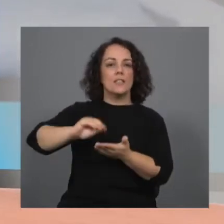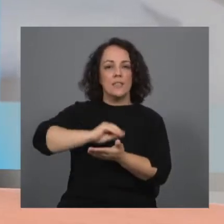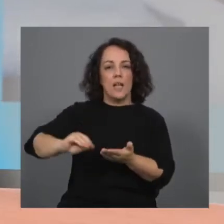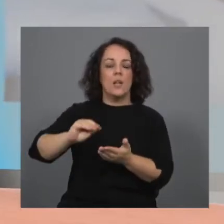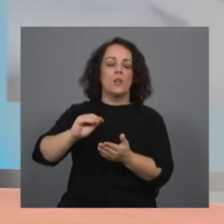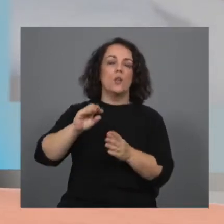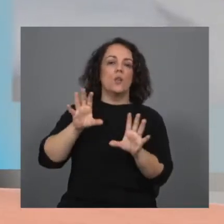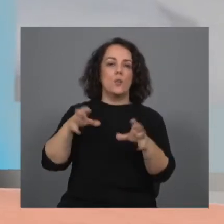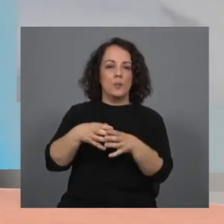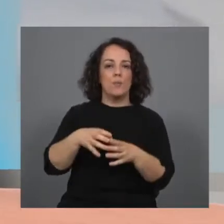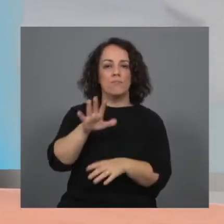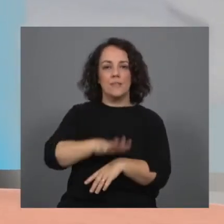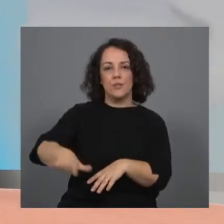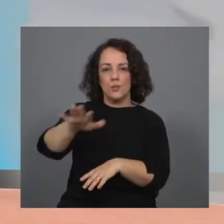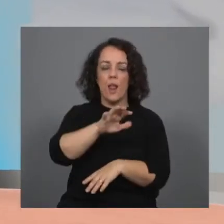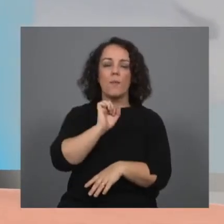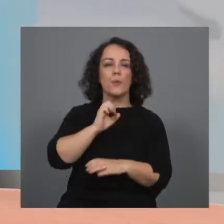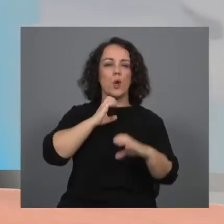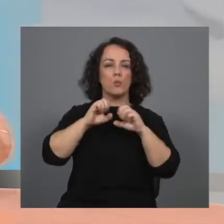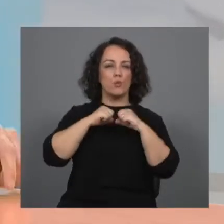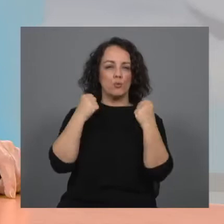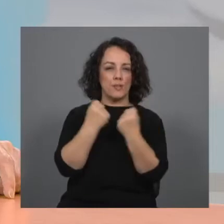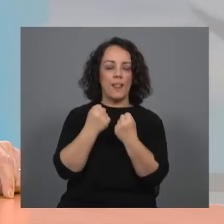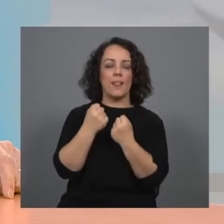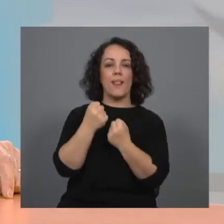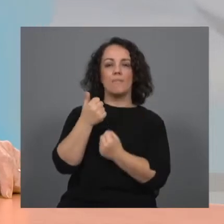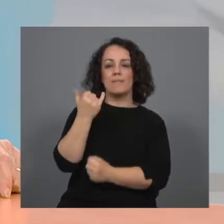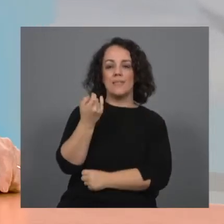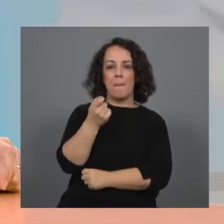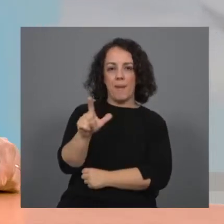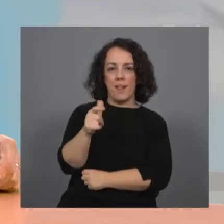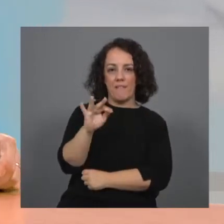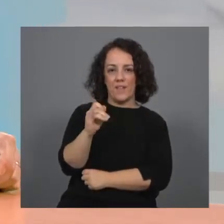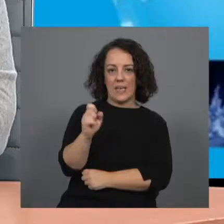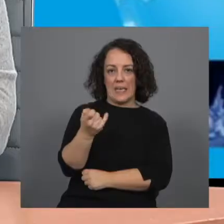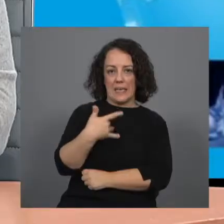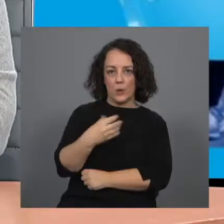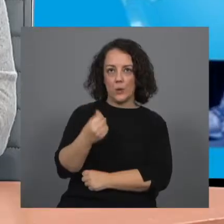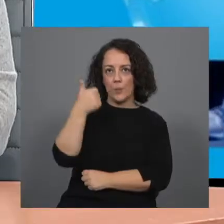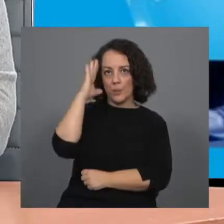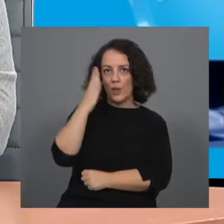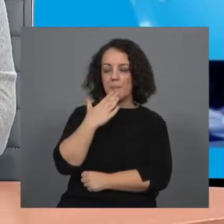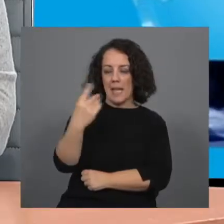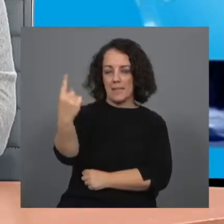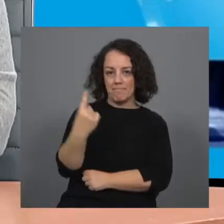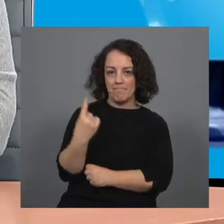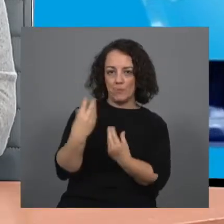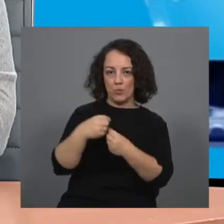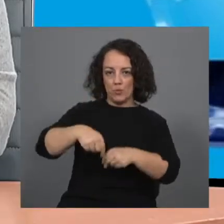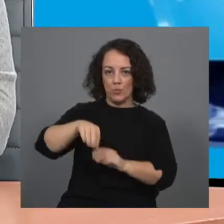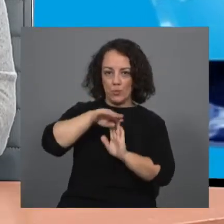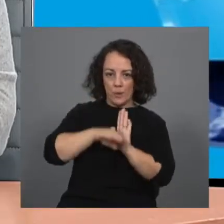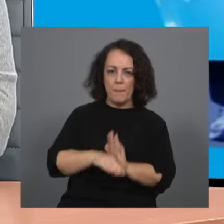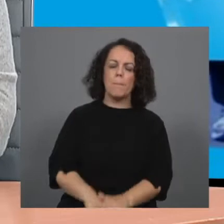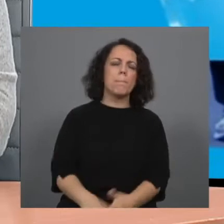Sociais, Isabel Figueiredo, que está connosco. Cumprimento. Boa tarde. Boa tarde. Obrigado, Isabel, por estares neste programa. Que desafio